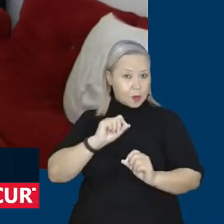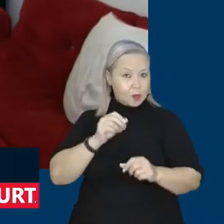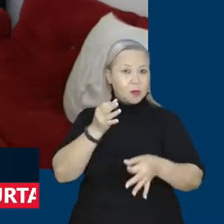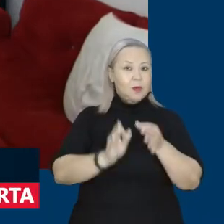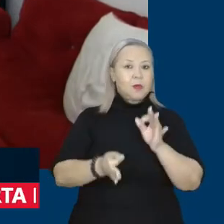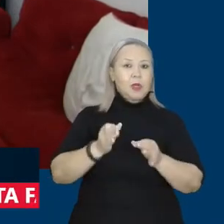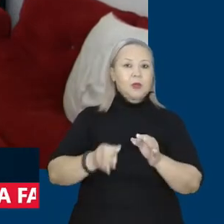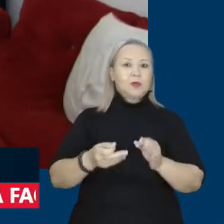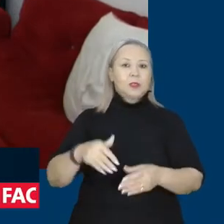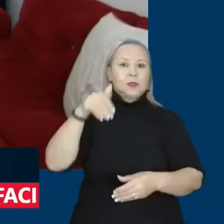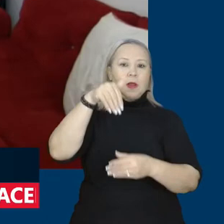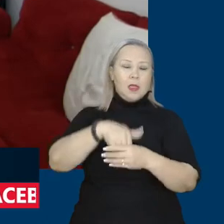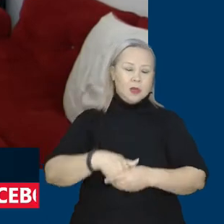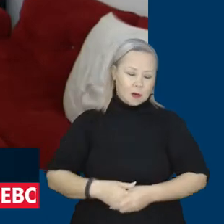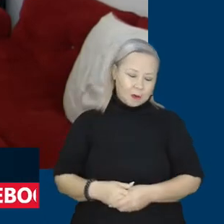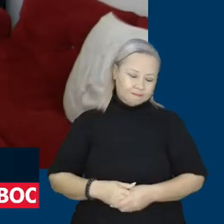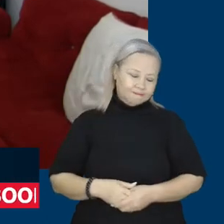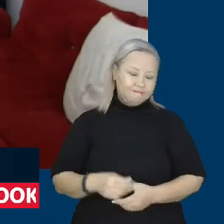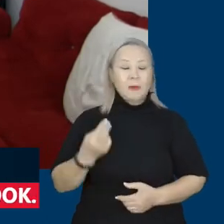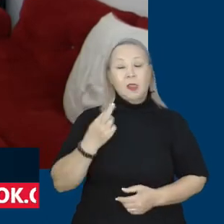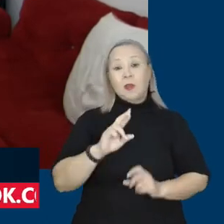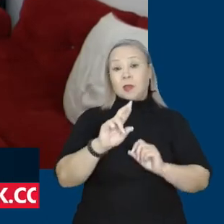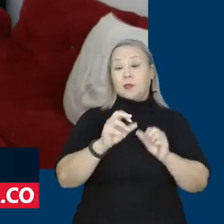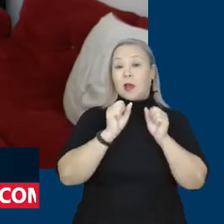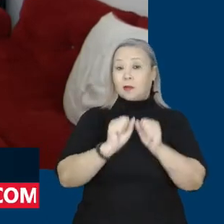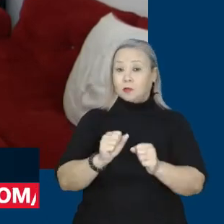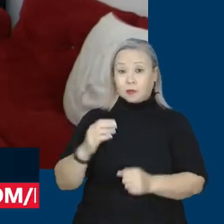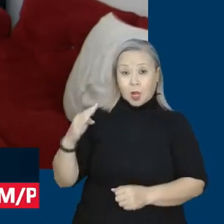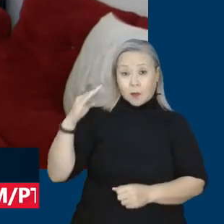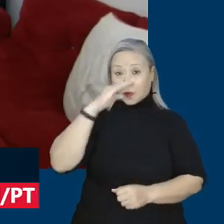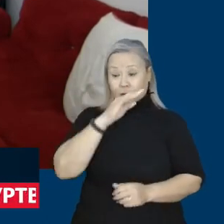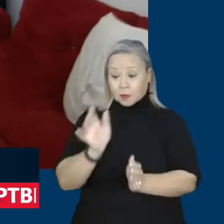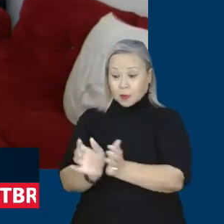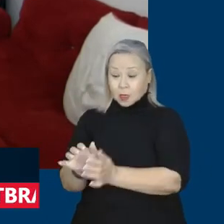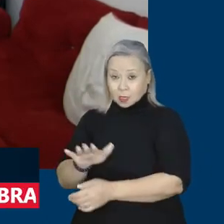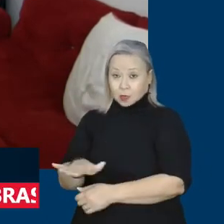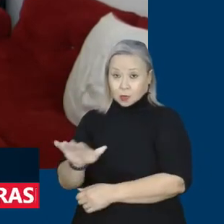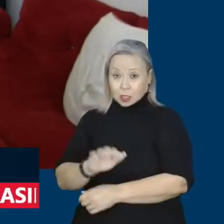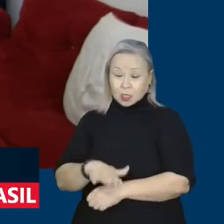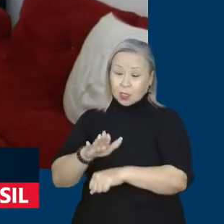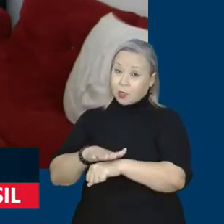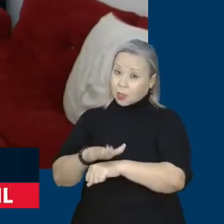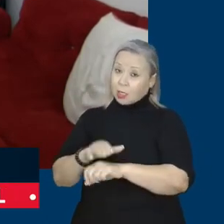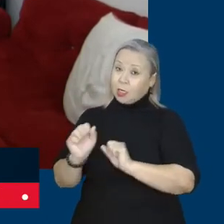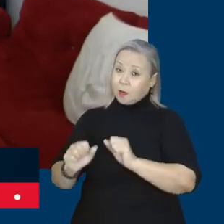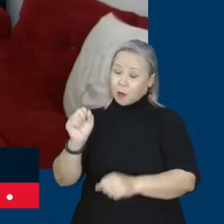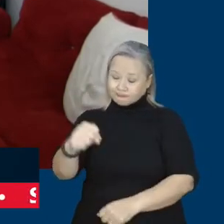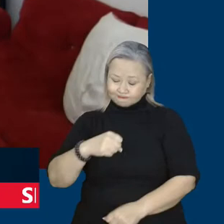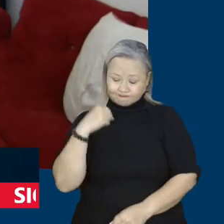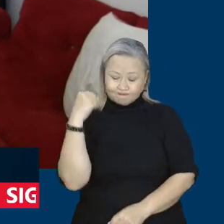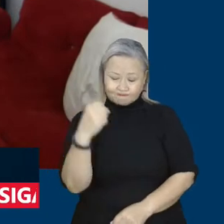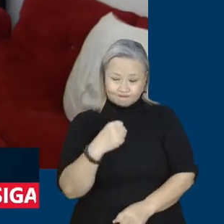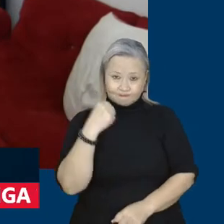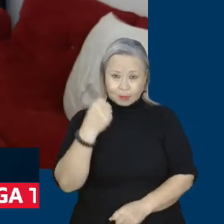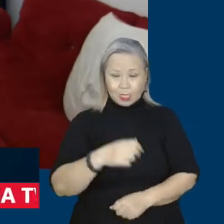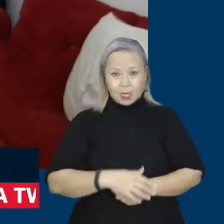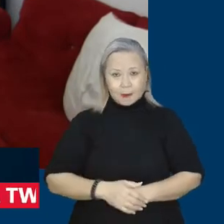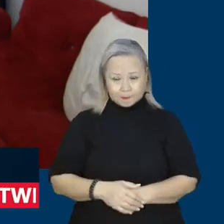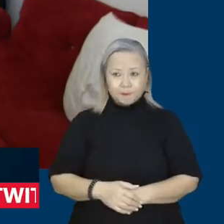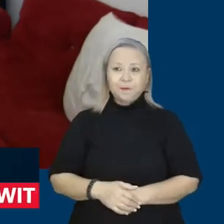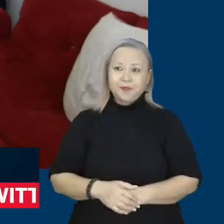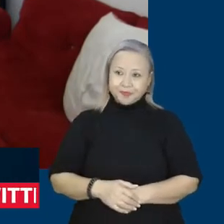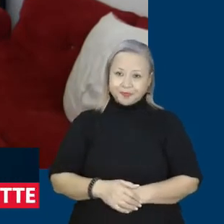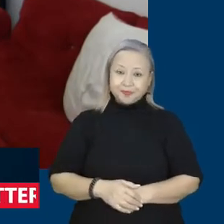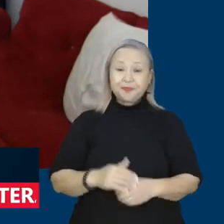bolsonaro e seus aliados poderiam ser muito graves é como lembrou o presidente da fundação pessoal dama nessa coletiva de quinta-feira